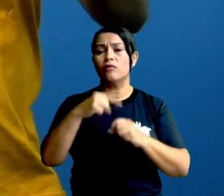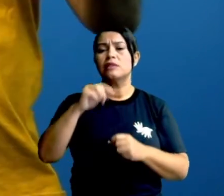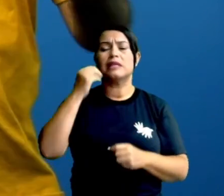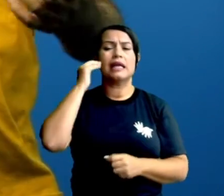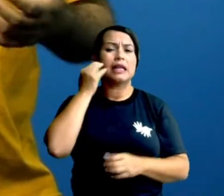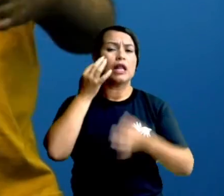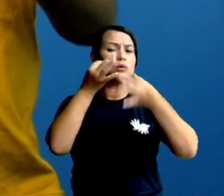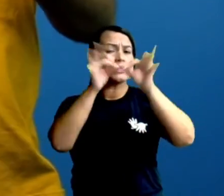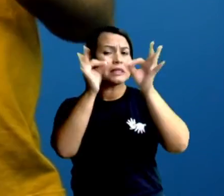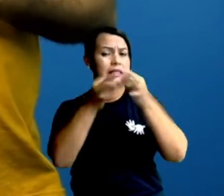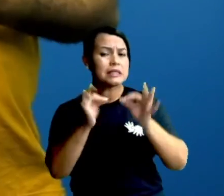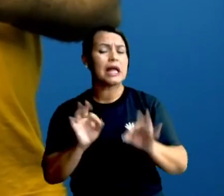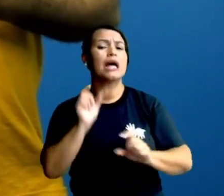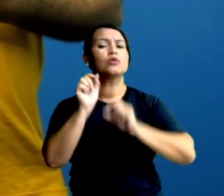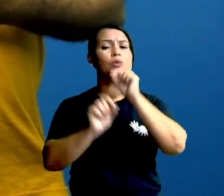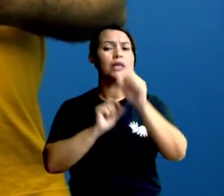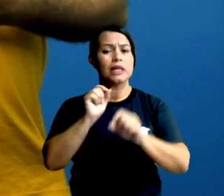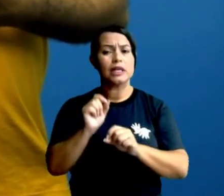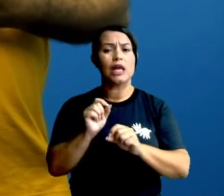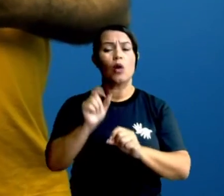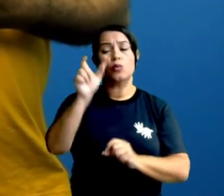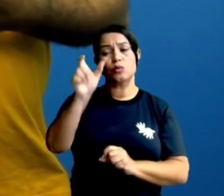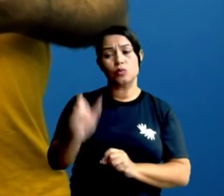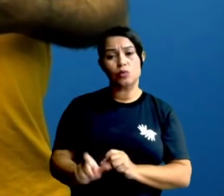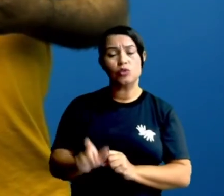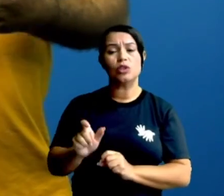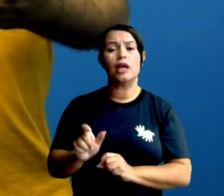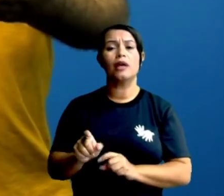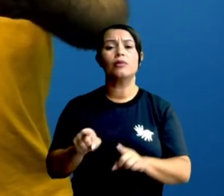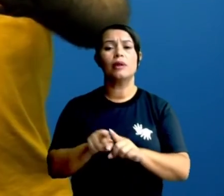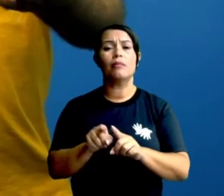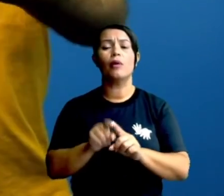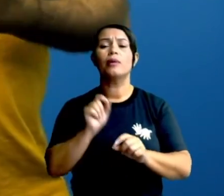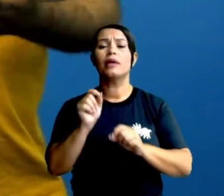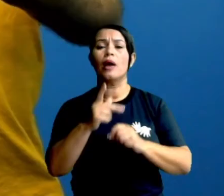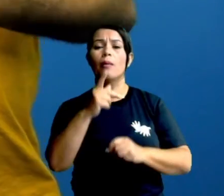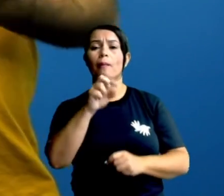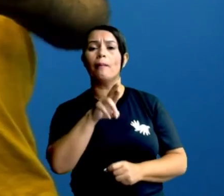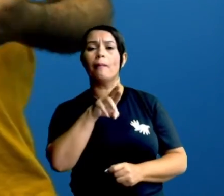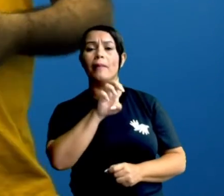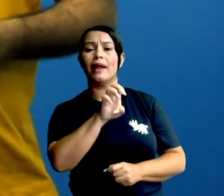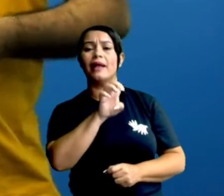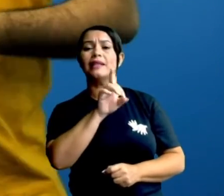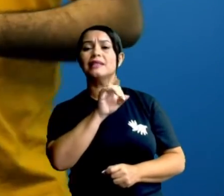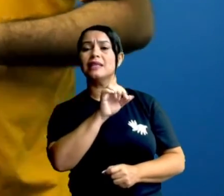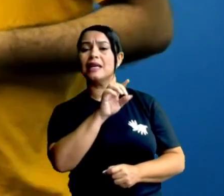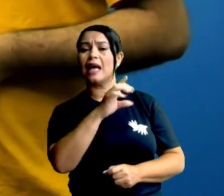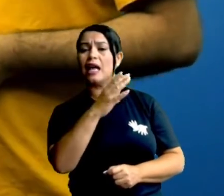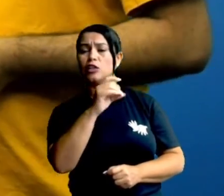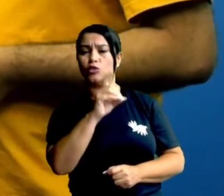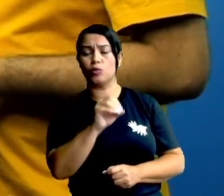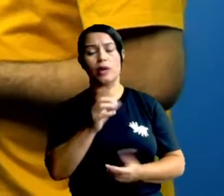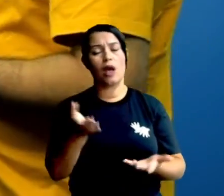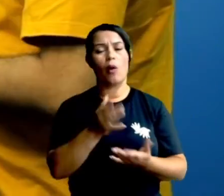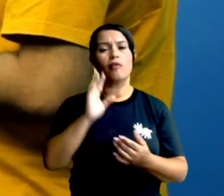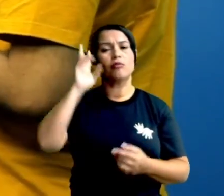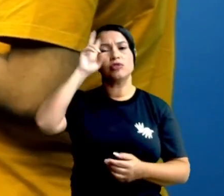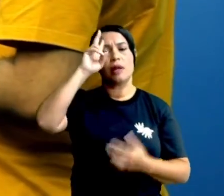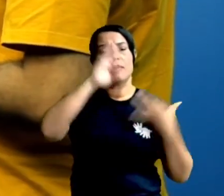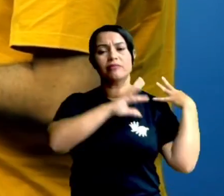um sujeito, o que é um predicado, não é? E aqui a gente vai relembrando na medida do possível, tá